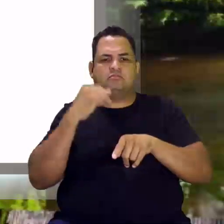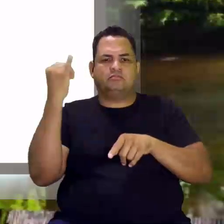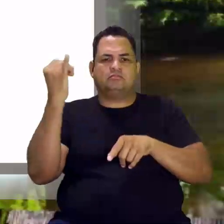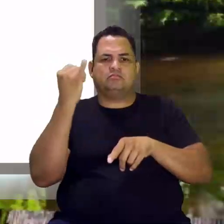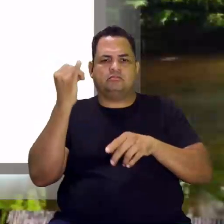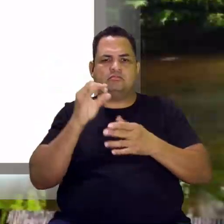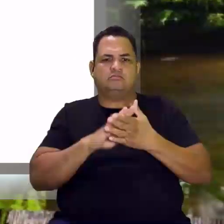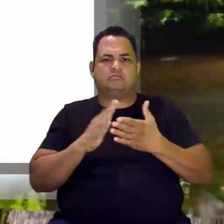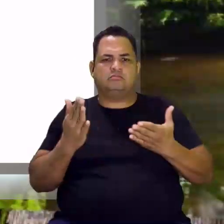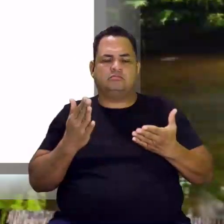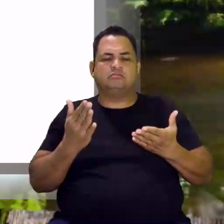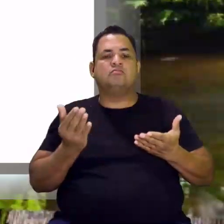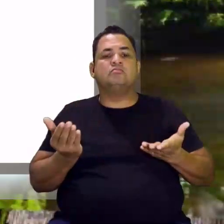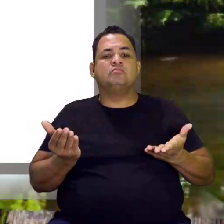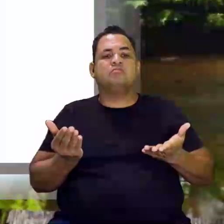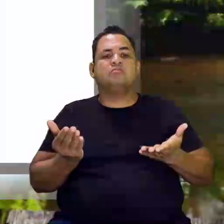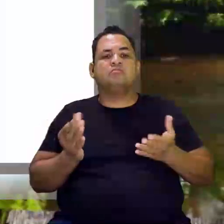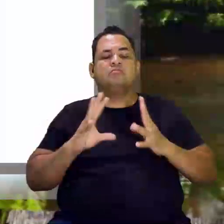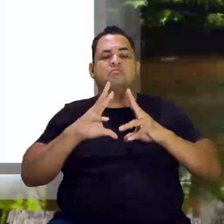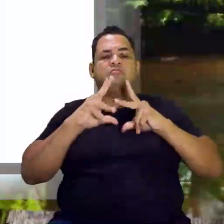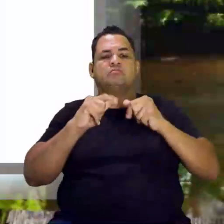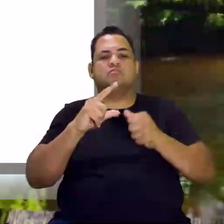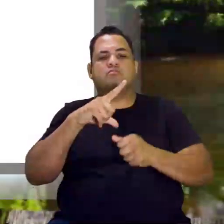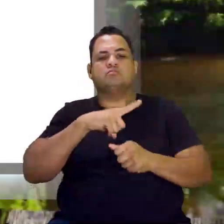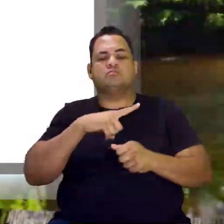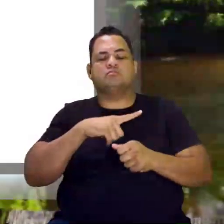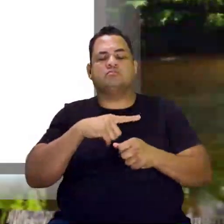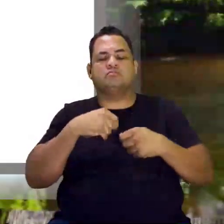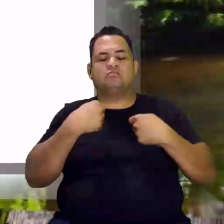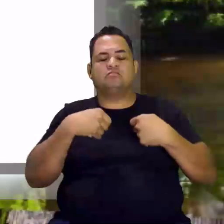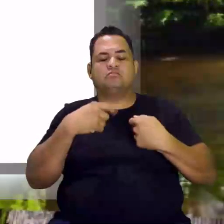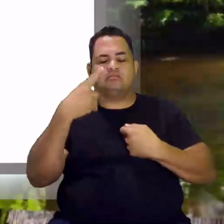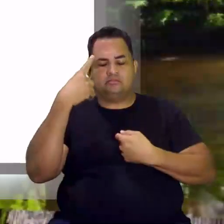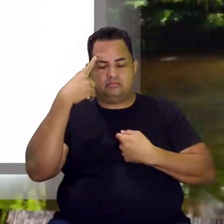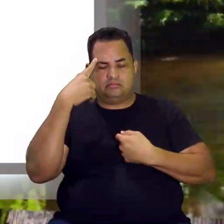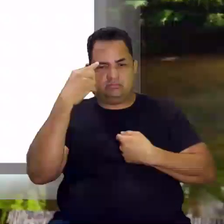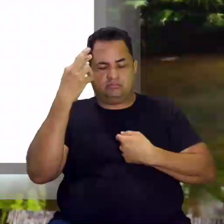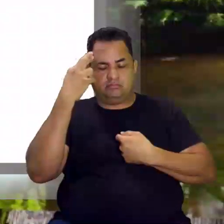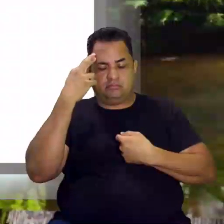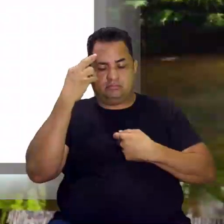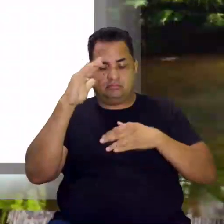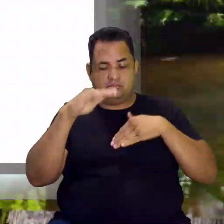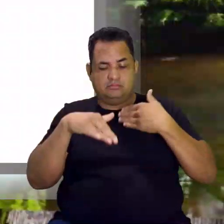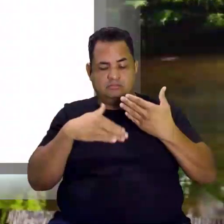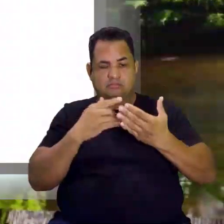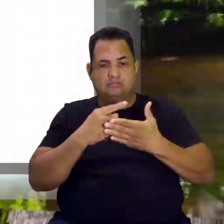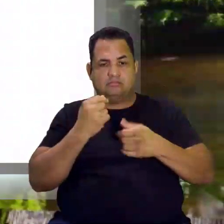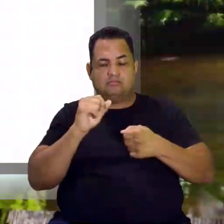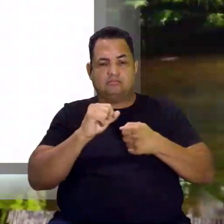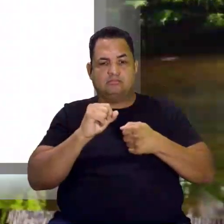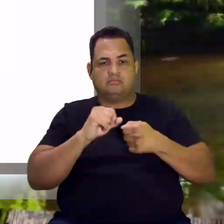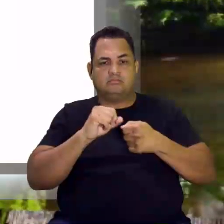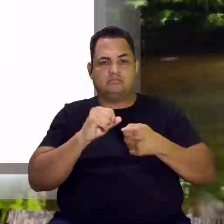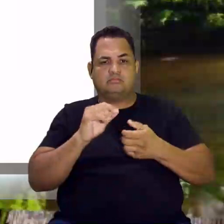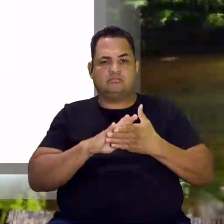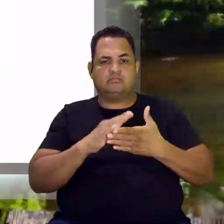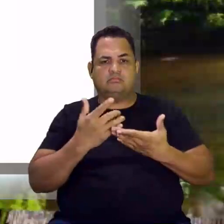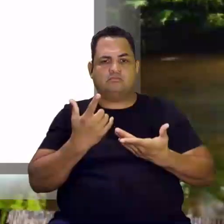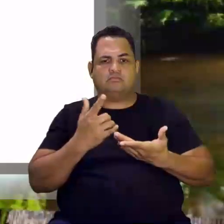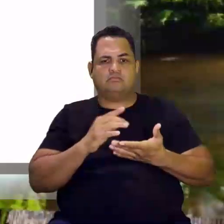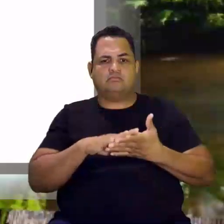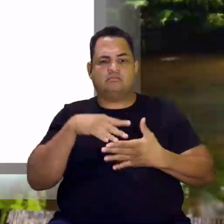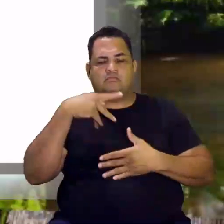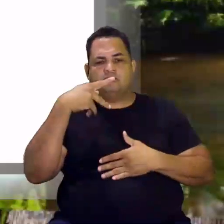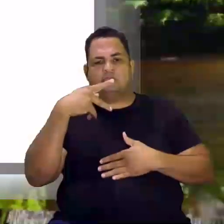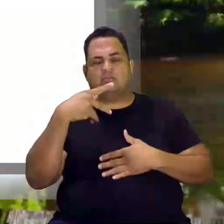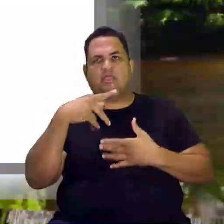ali. Então, todos temos que pensar e refletir sobre as nossas ações. Sim. Professora, você está dizendo essa